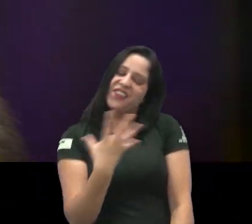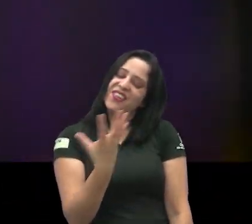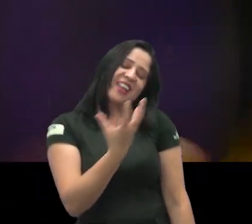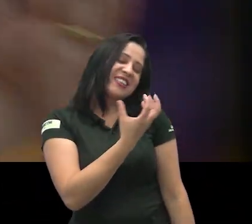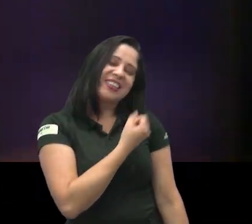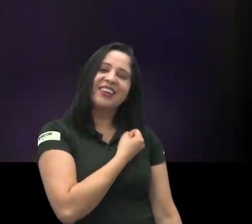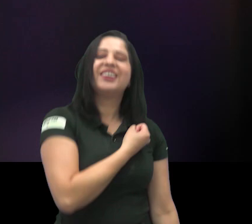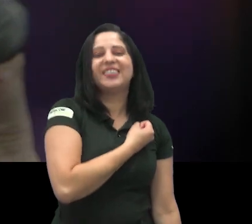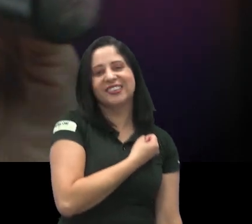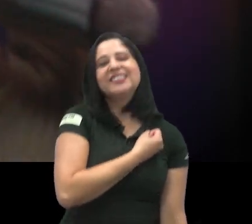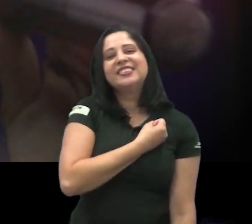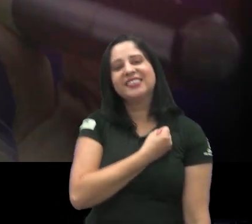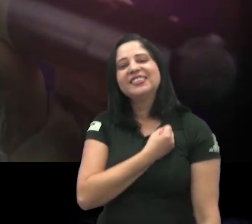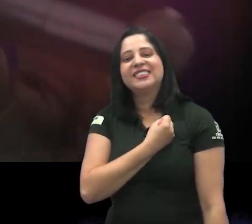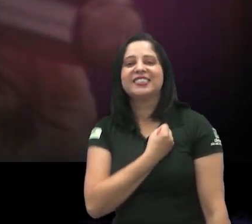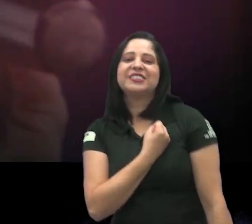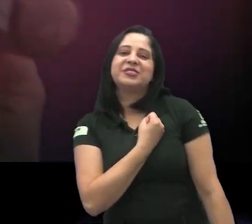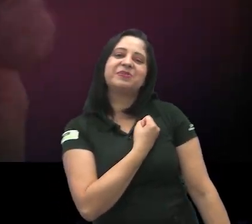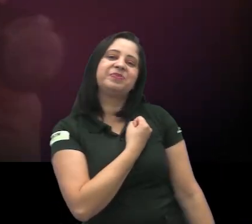o